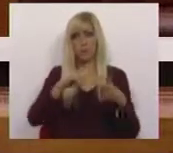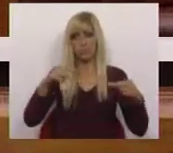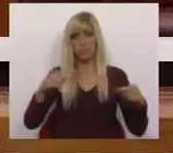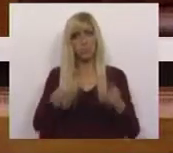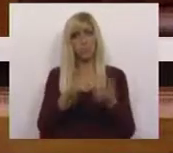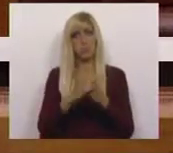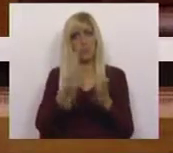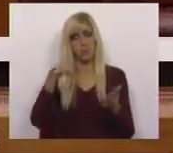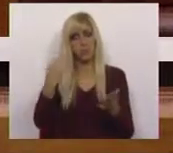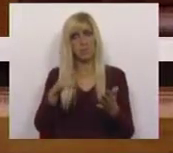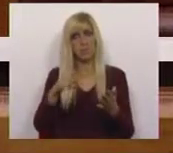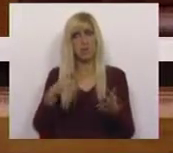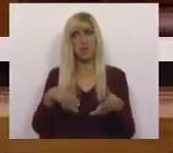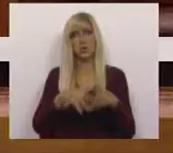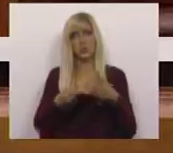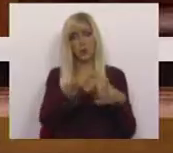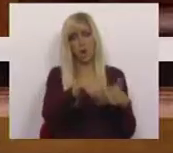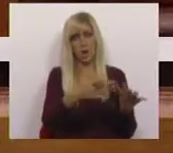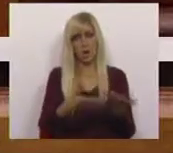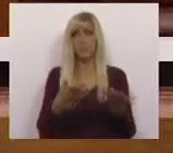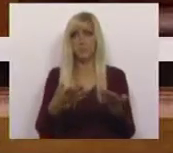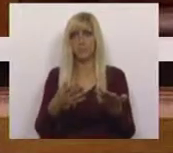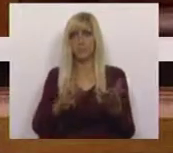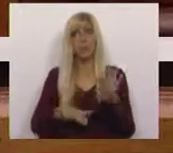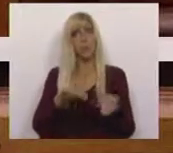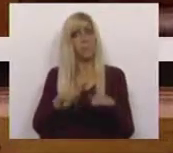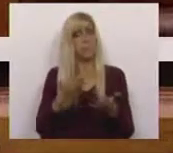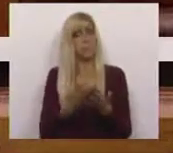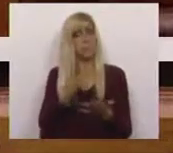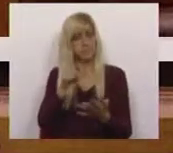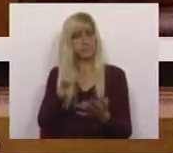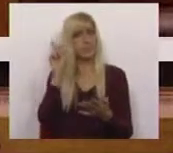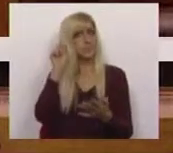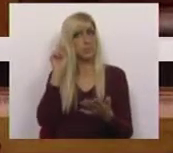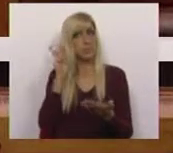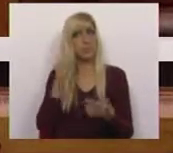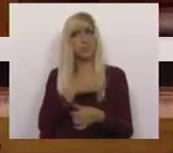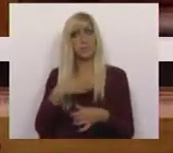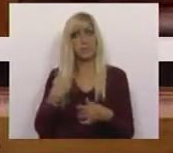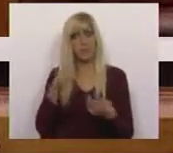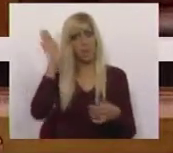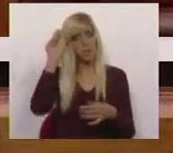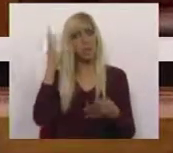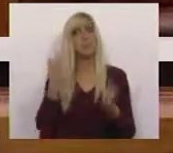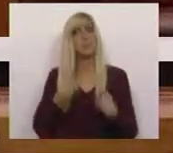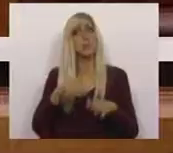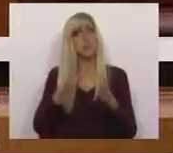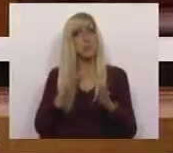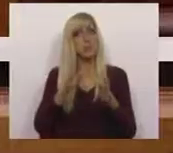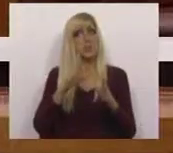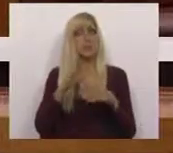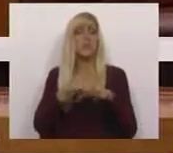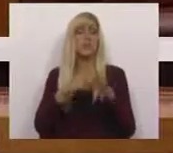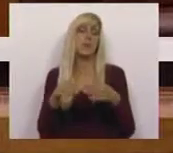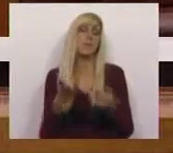sejam dotados destas instalações. É um passo relevante no que respeita ao bem-estar animal, mas é preciso ir mais